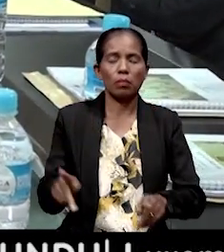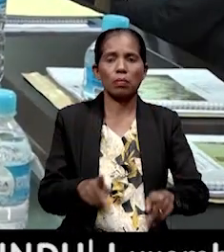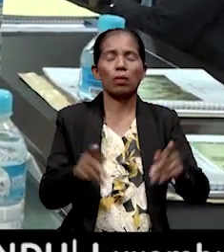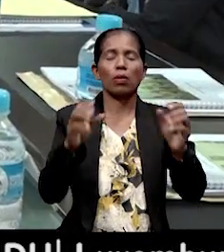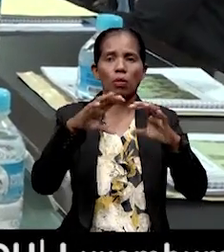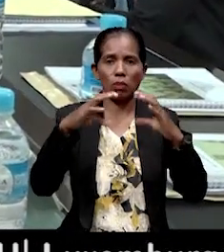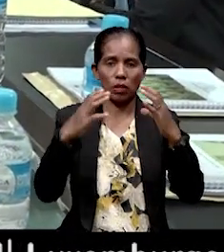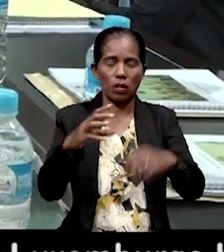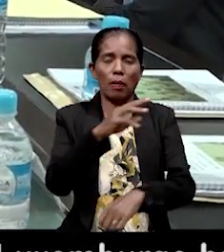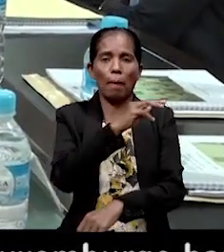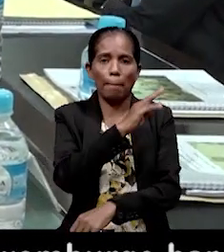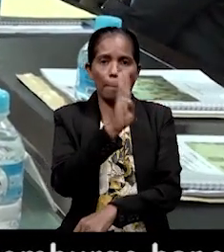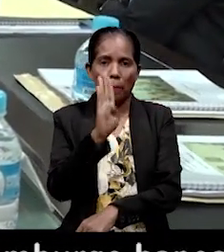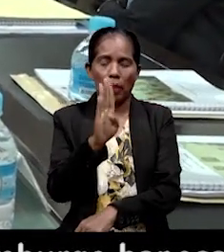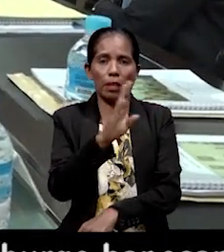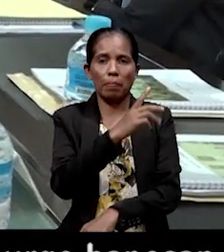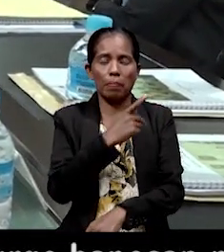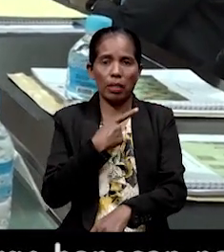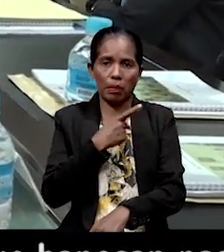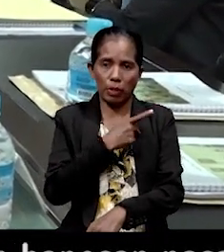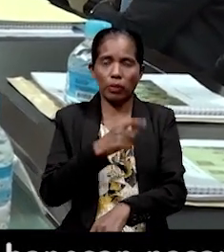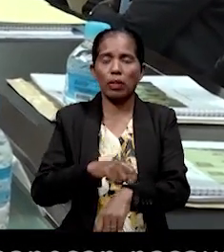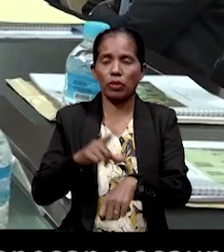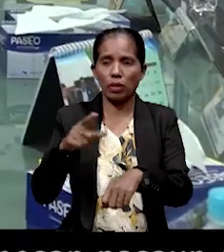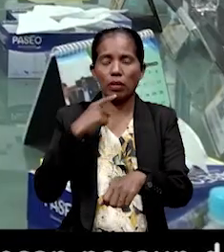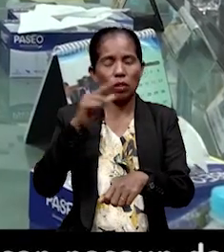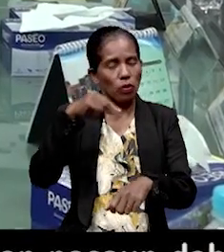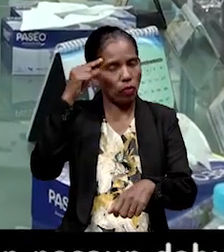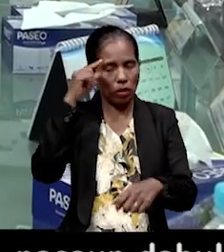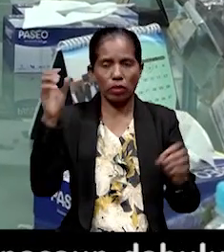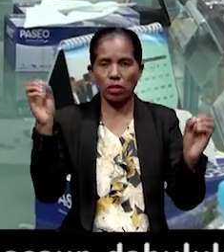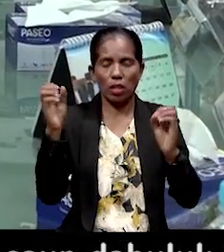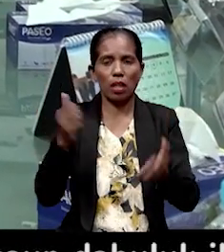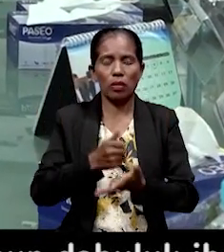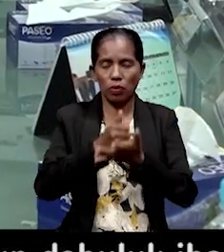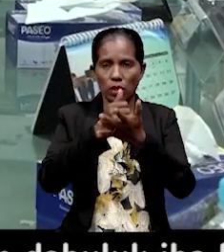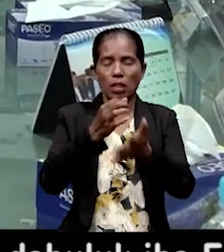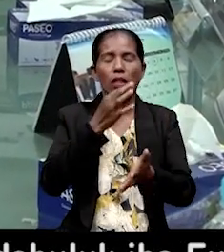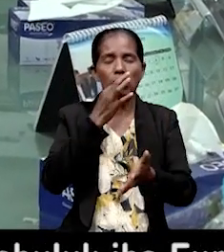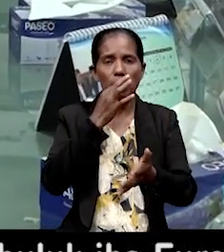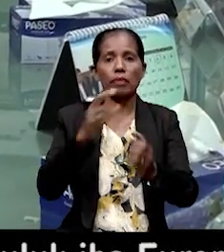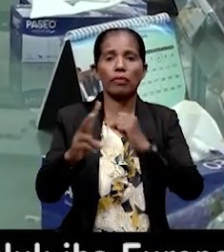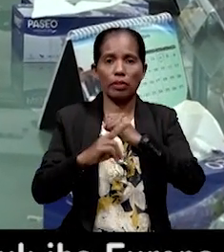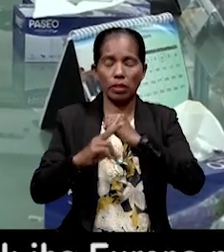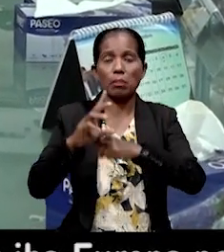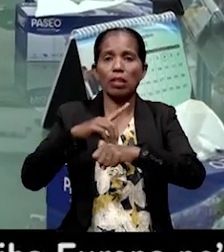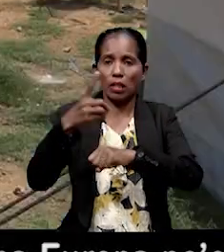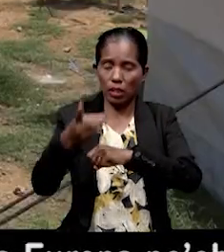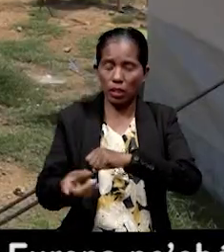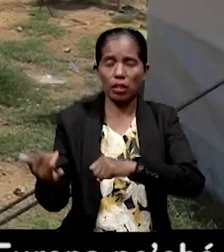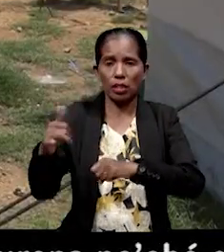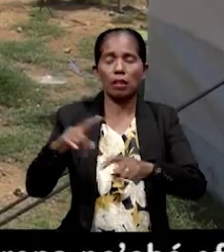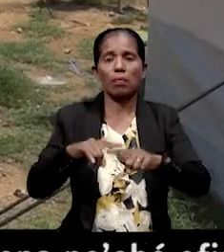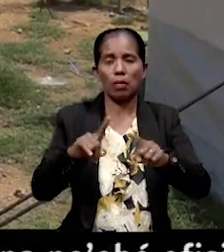B e o Parlamento Nacional informa governo sela apoia tan Iramba, vítima inundação Sira, nebe